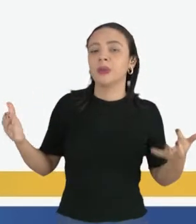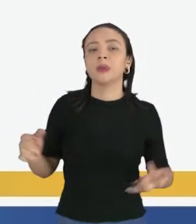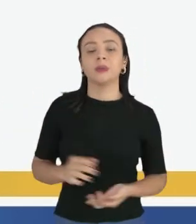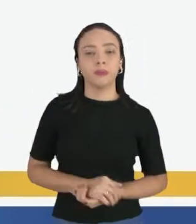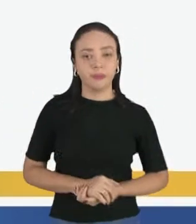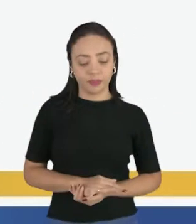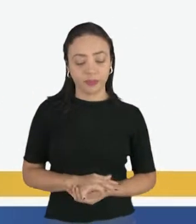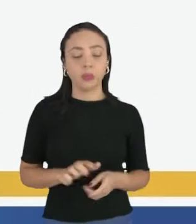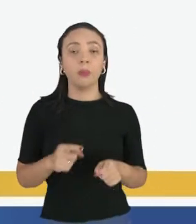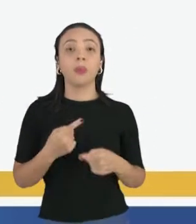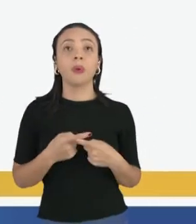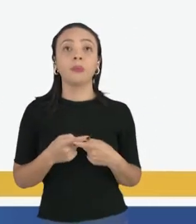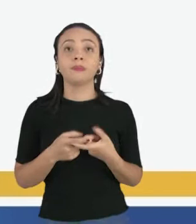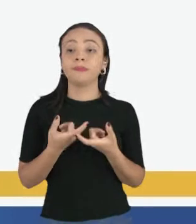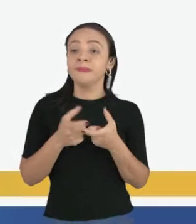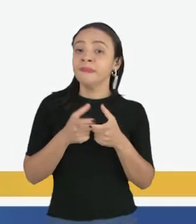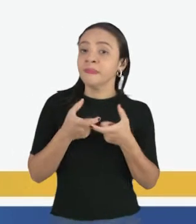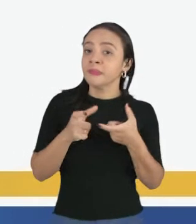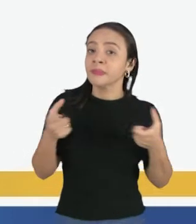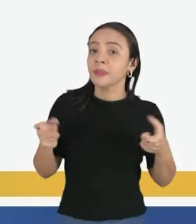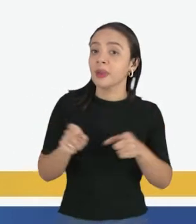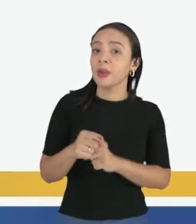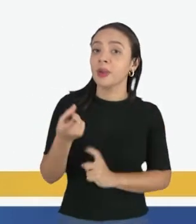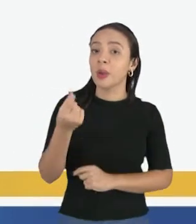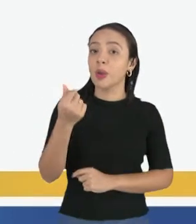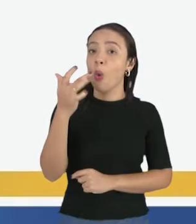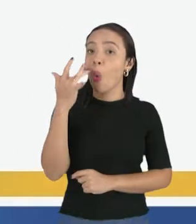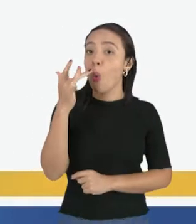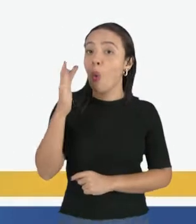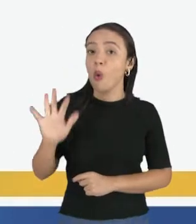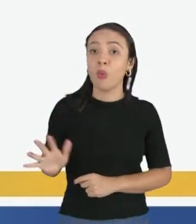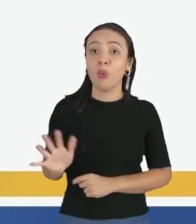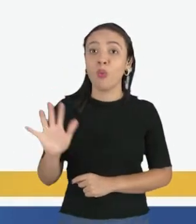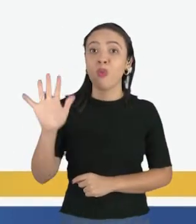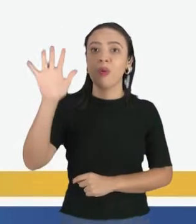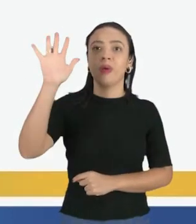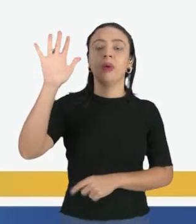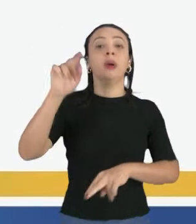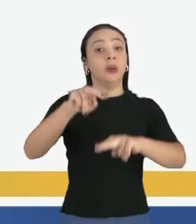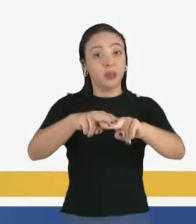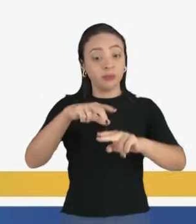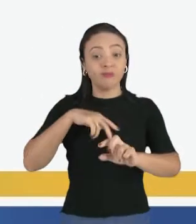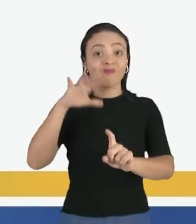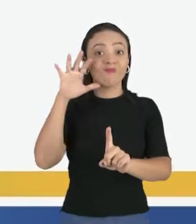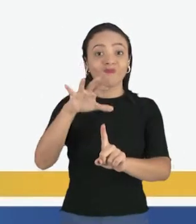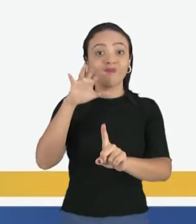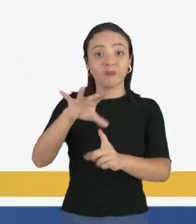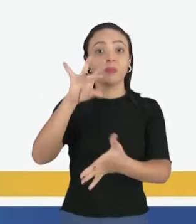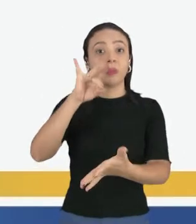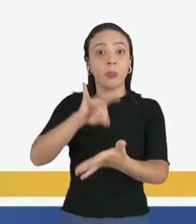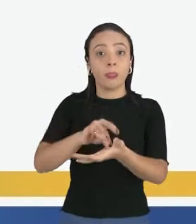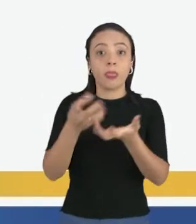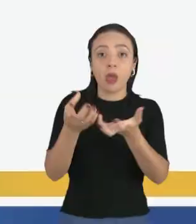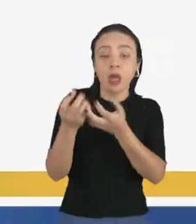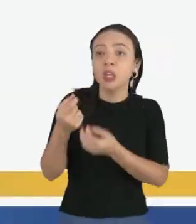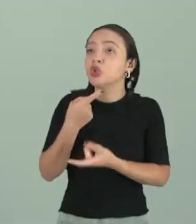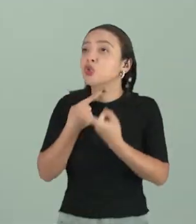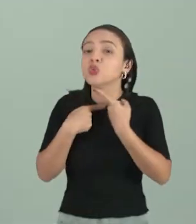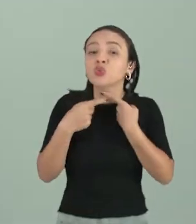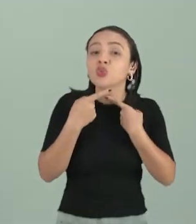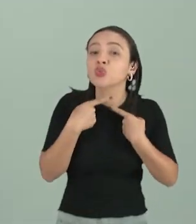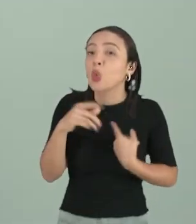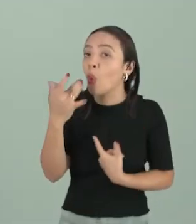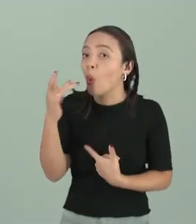o aumento de quê? Do preço do ouro. E isso vai criar um impacto, uma corrida por ouro e a